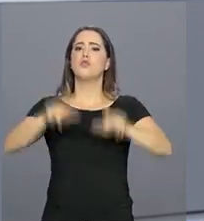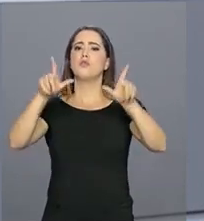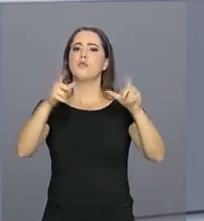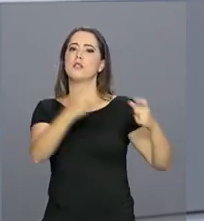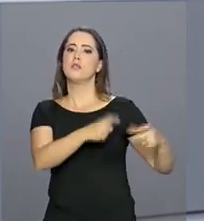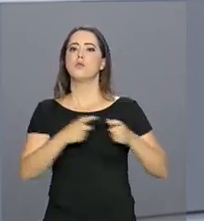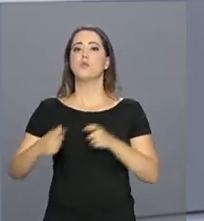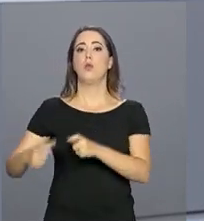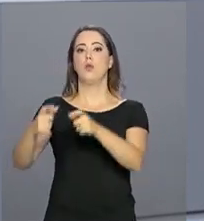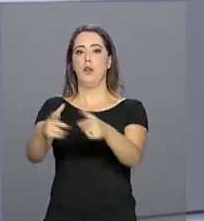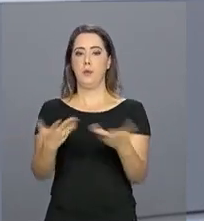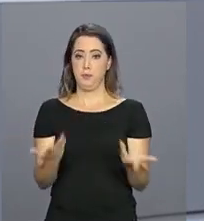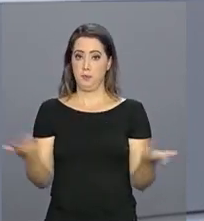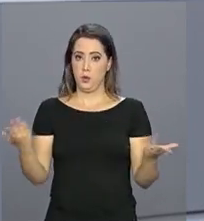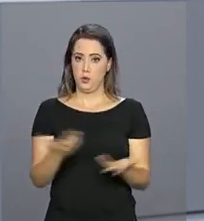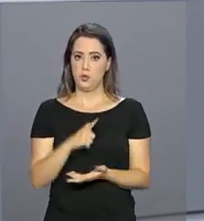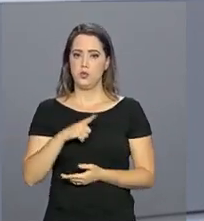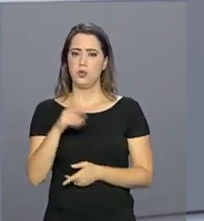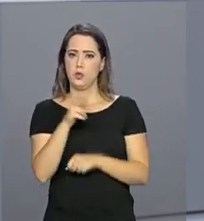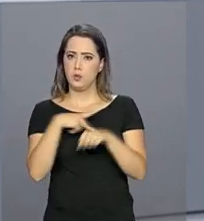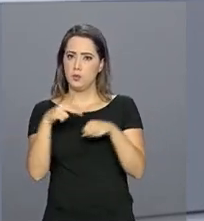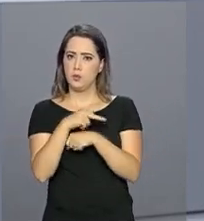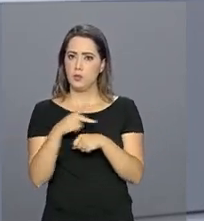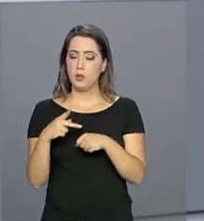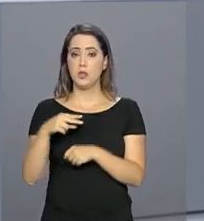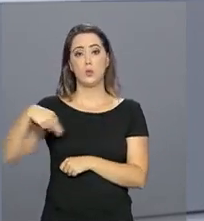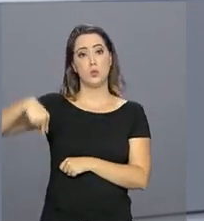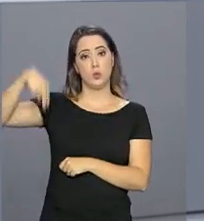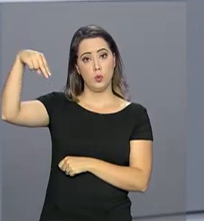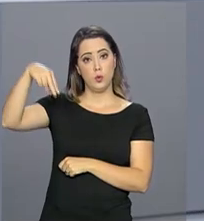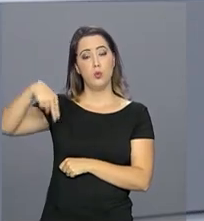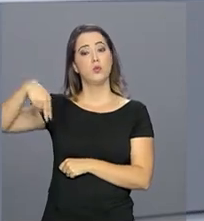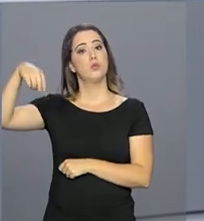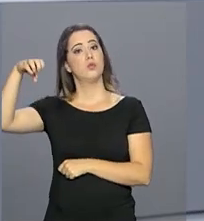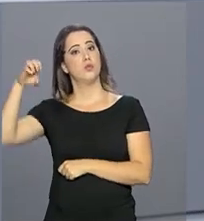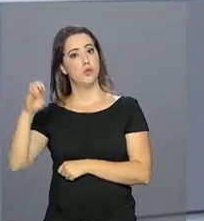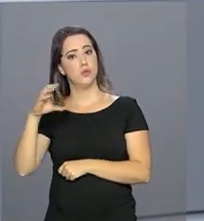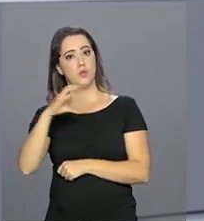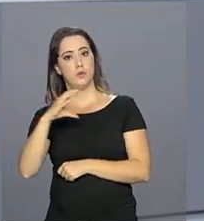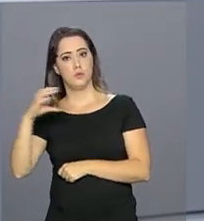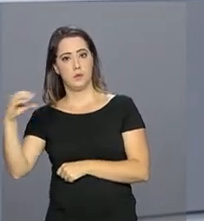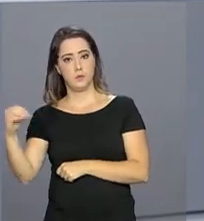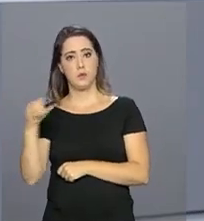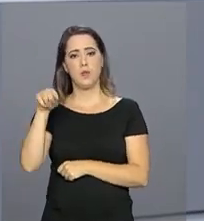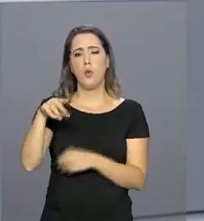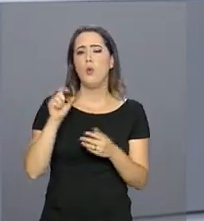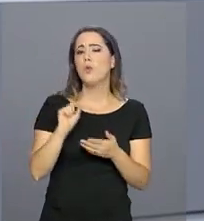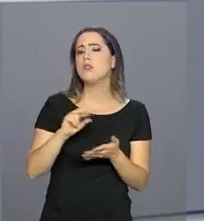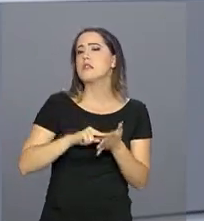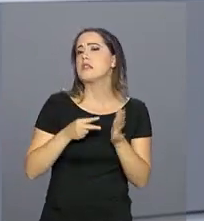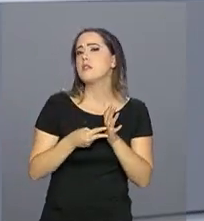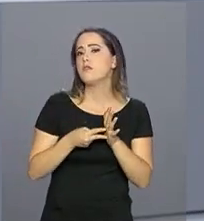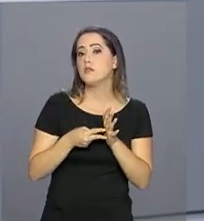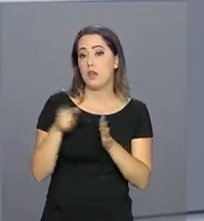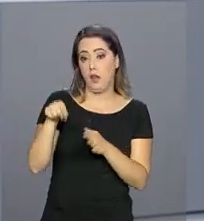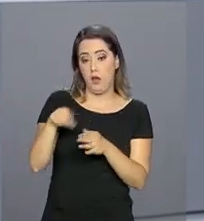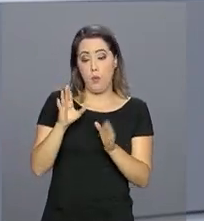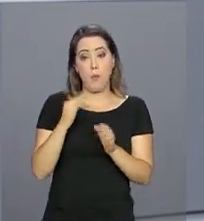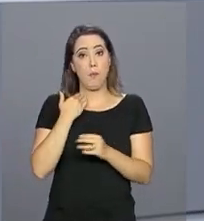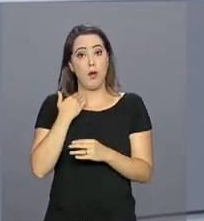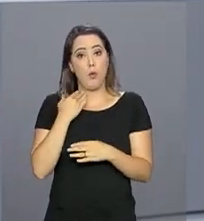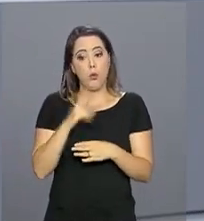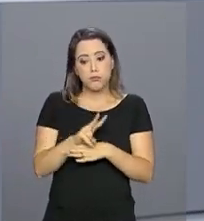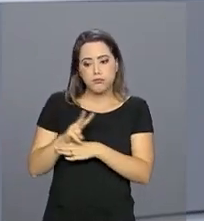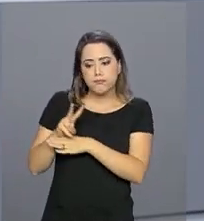regionais hoje existem no país os fundos do norte nordeste e centro oeste na prática eles conseguem empréstimos